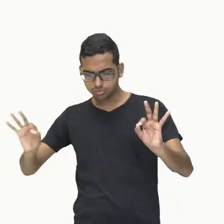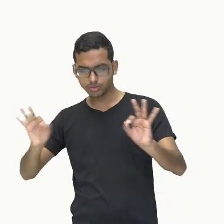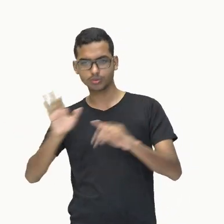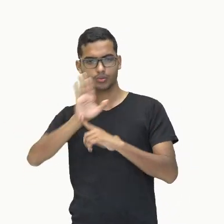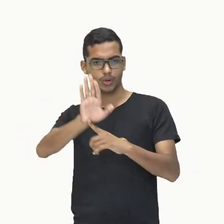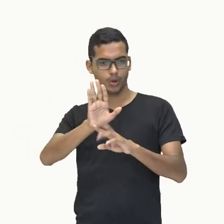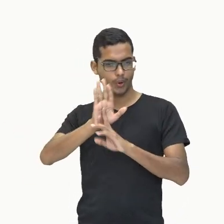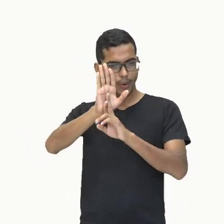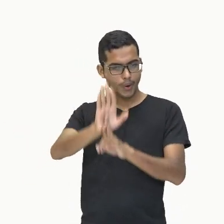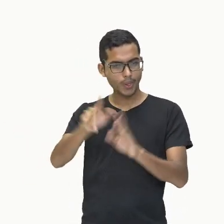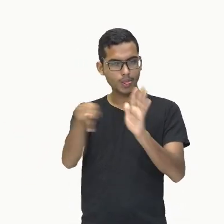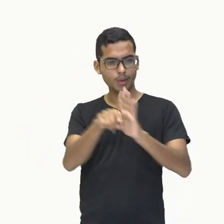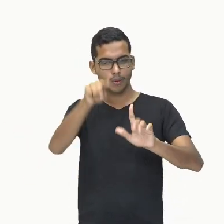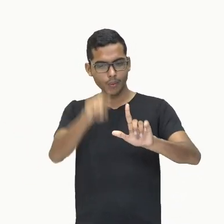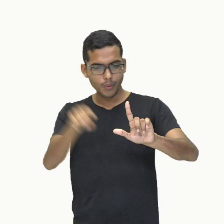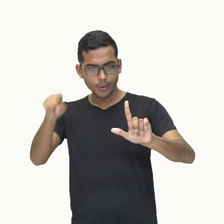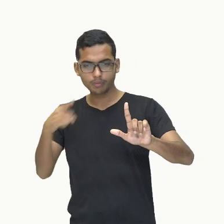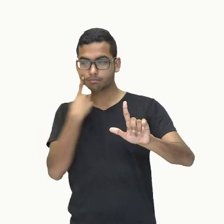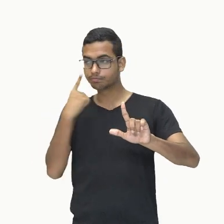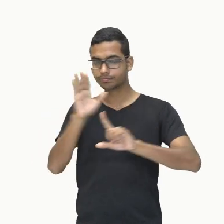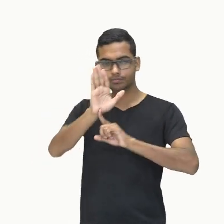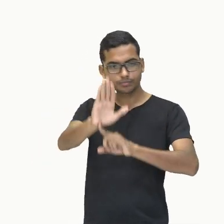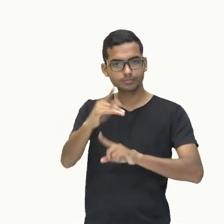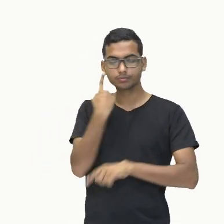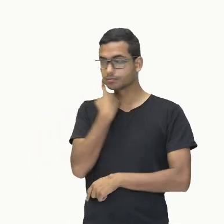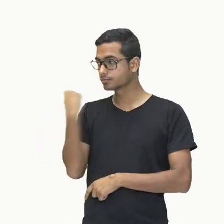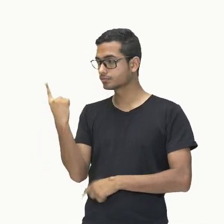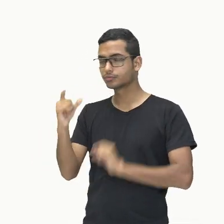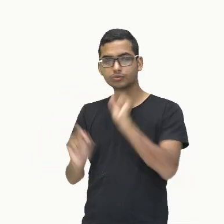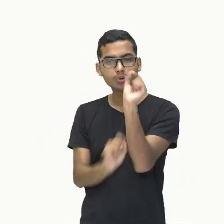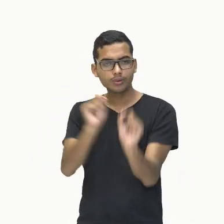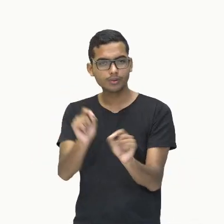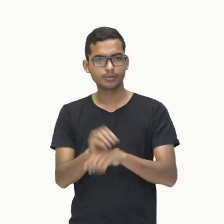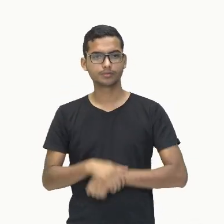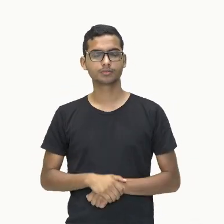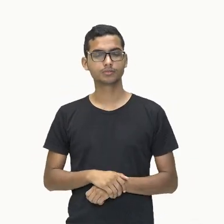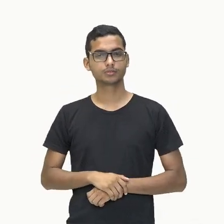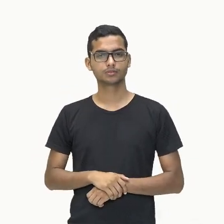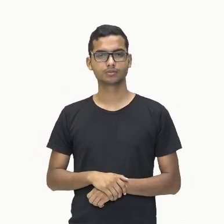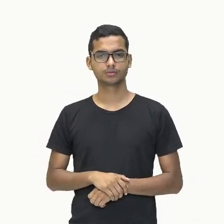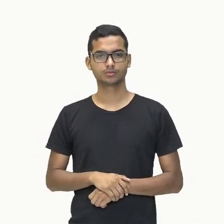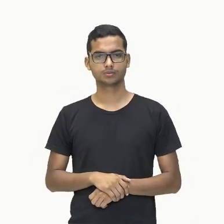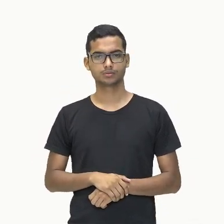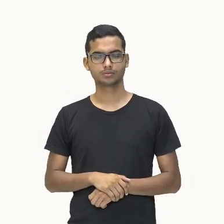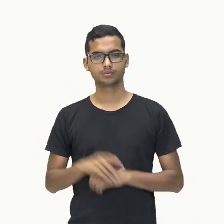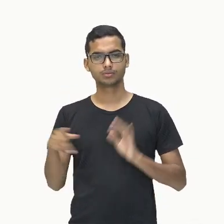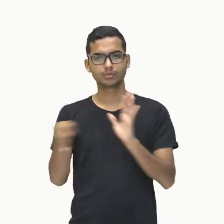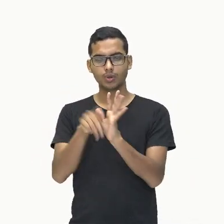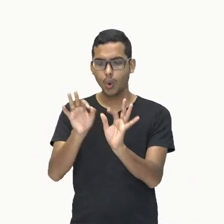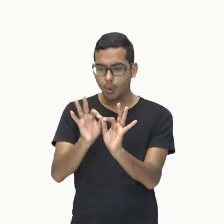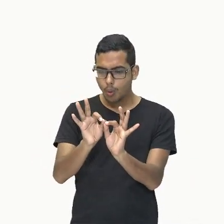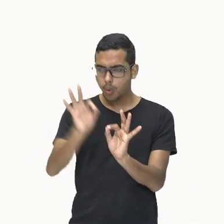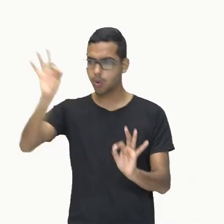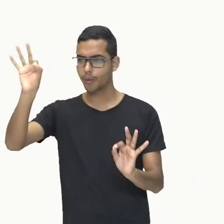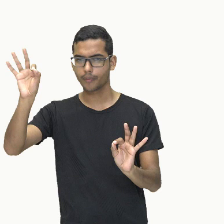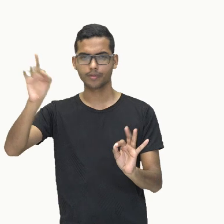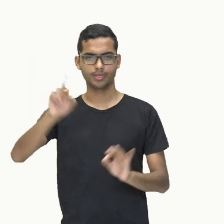seu gráfico, né? Ela nada mais é do que uma reta vertical, tá